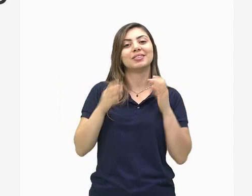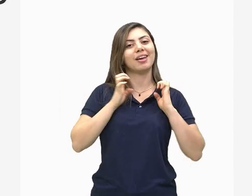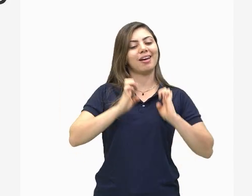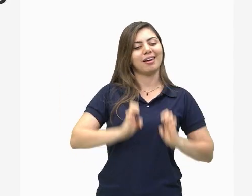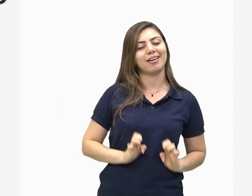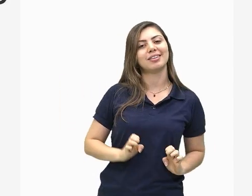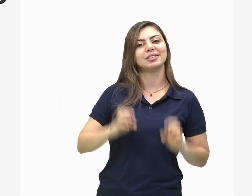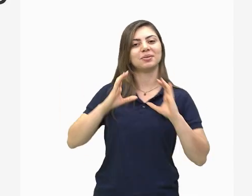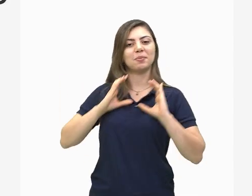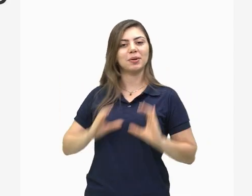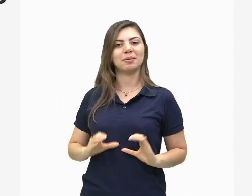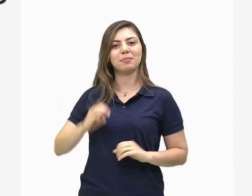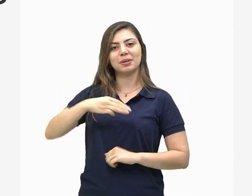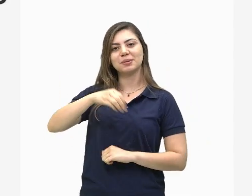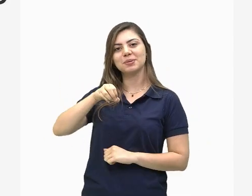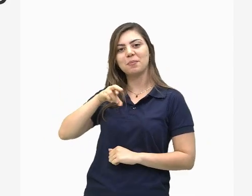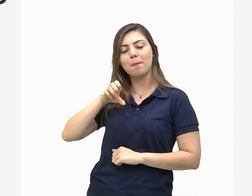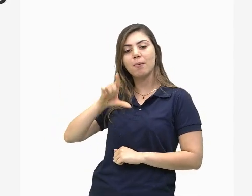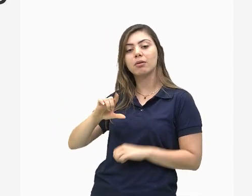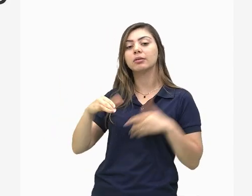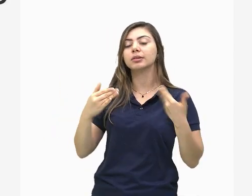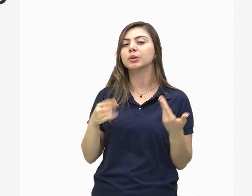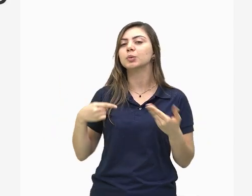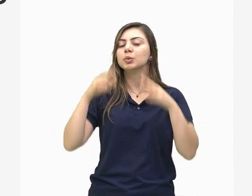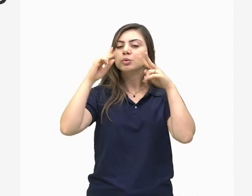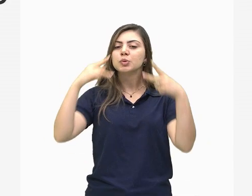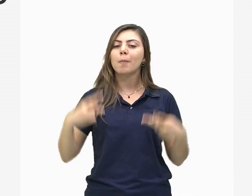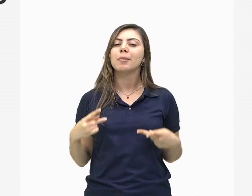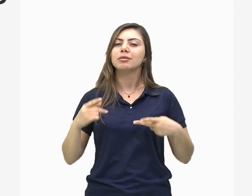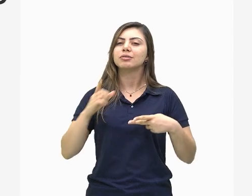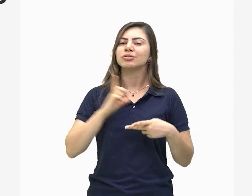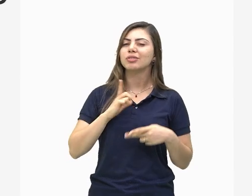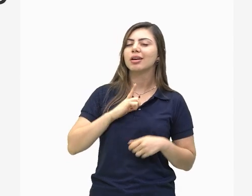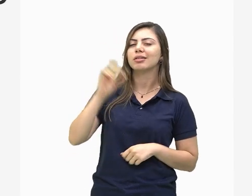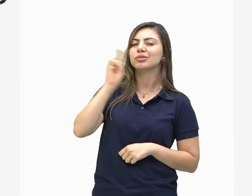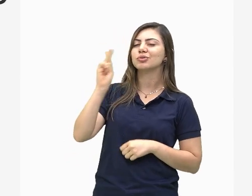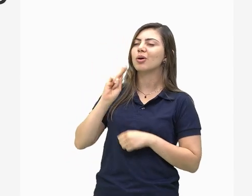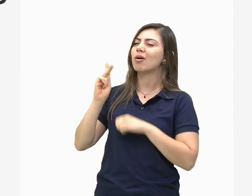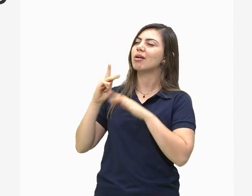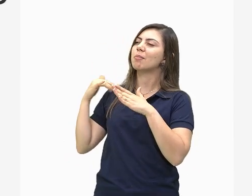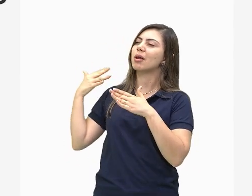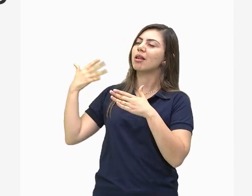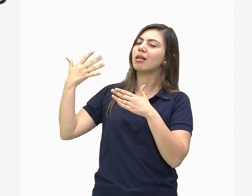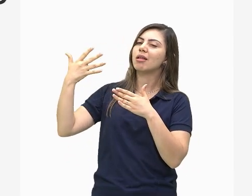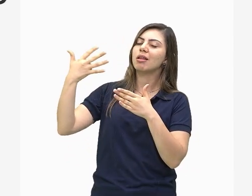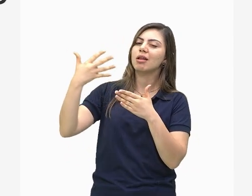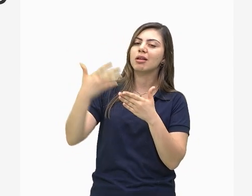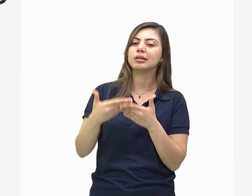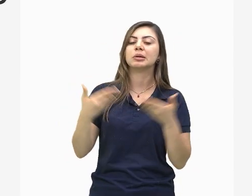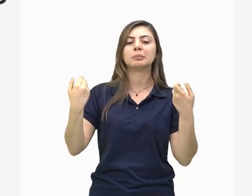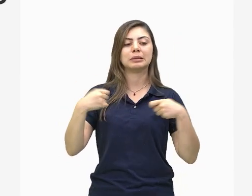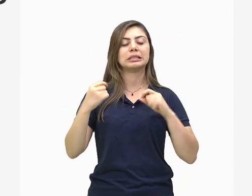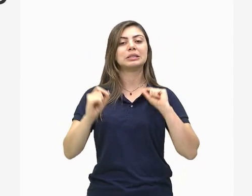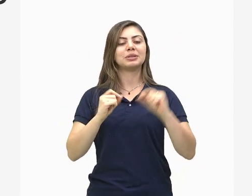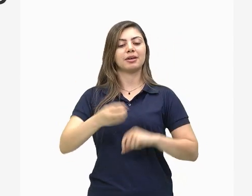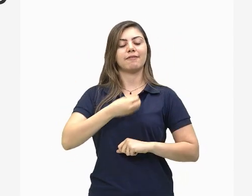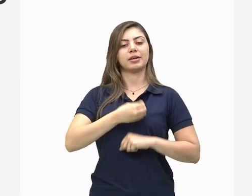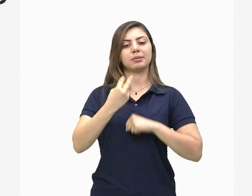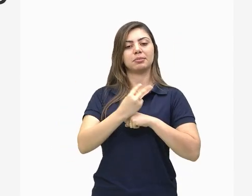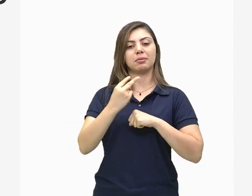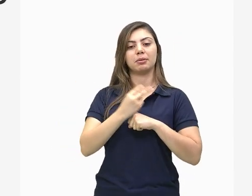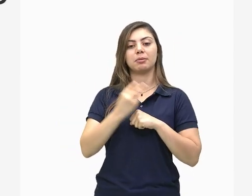O ser humano, ao longo da história das diferentes culturas, ele sentiu a necessidade de proteger e preservar a vida e, ao mesmo